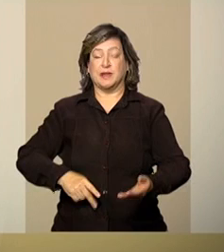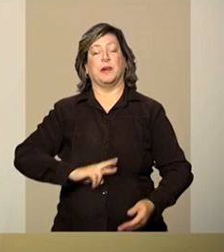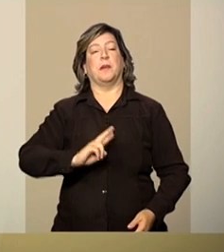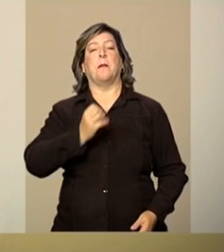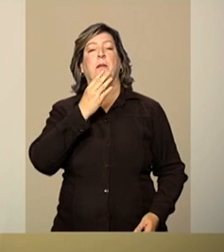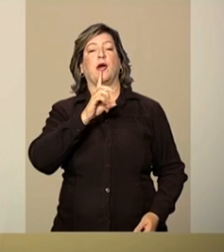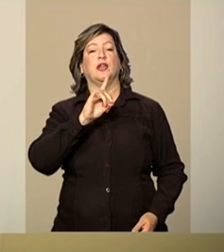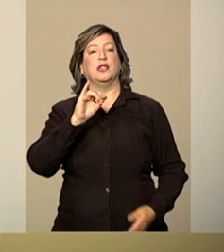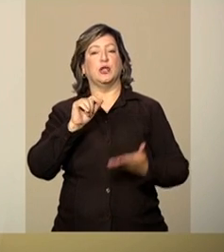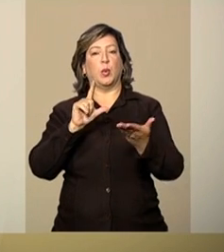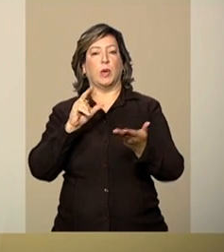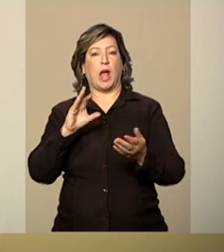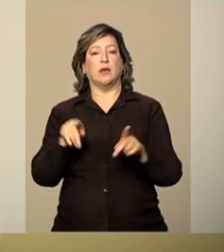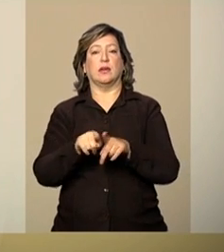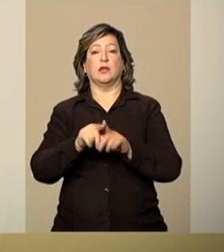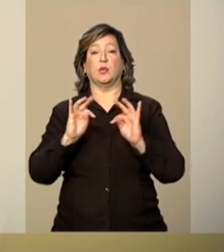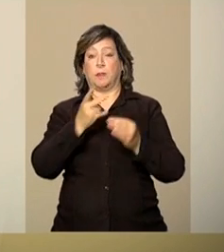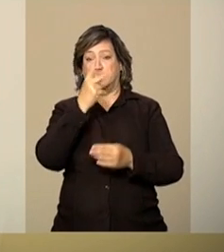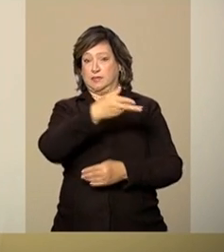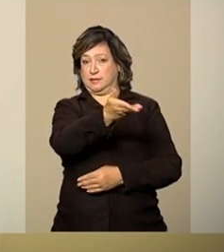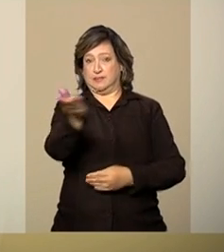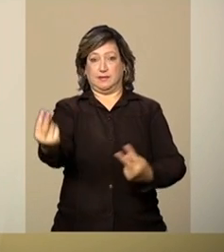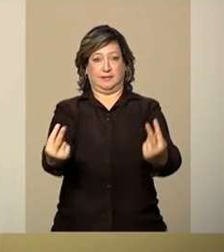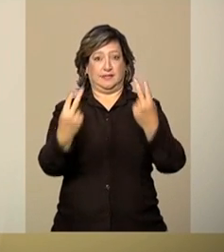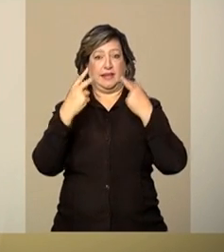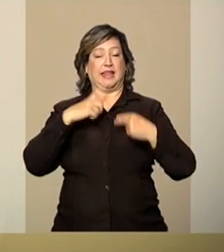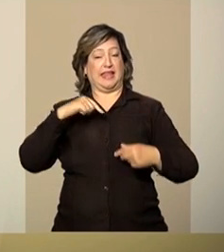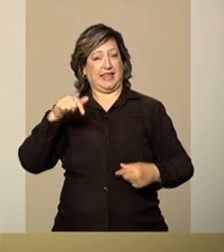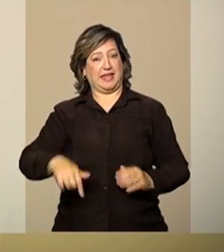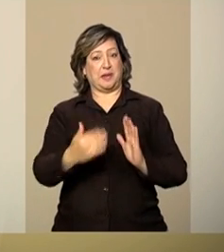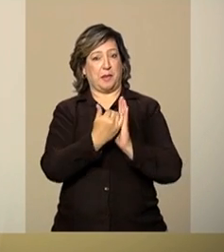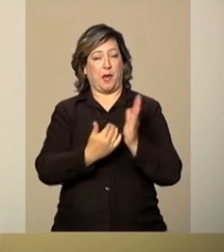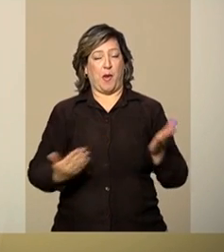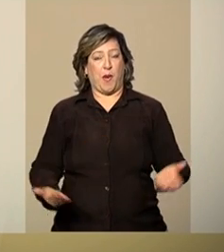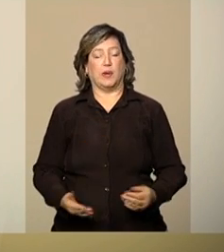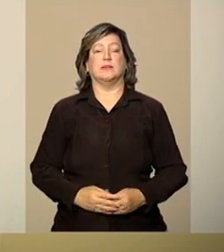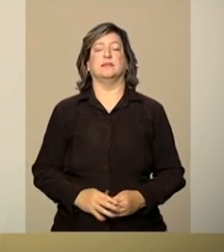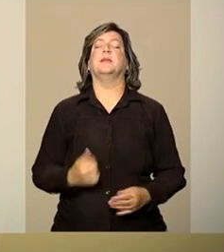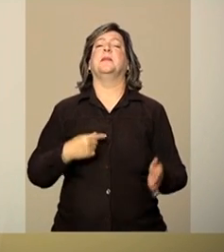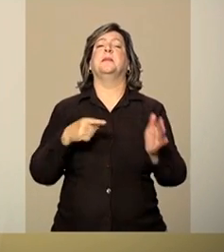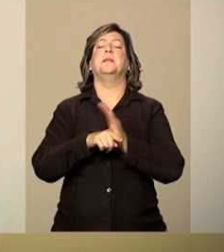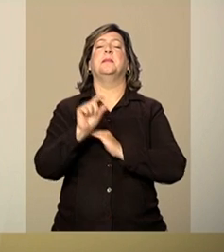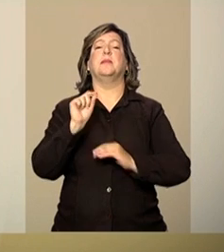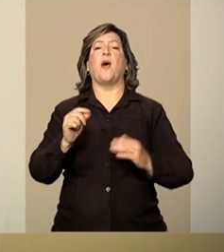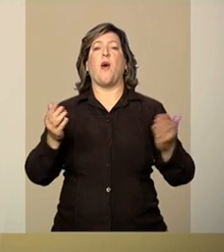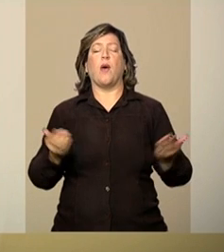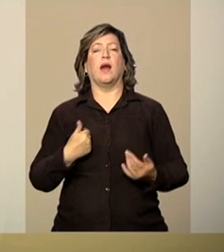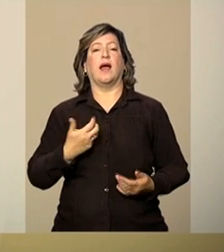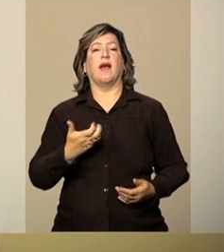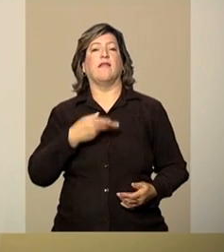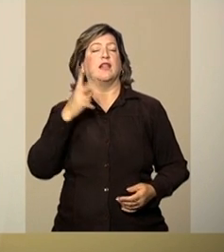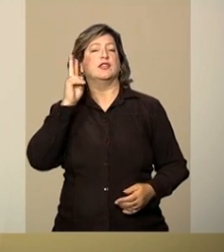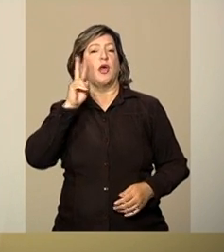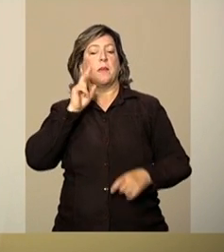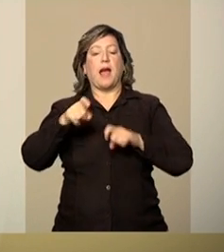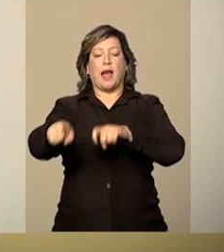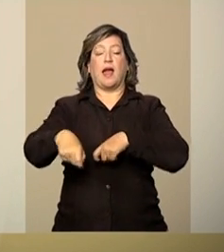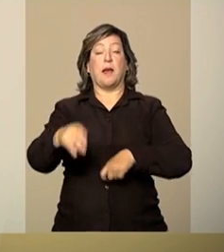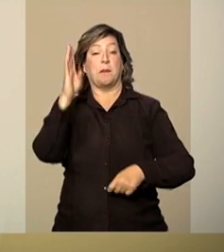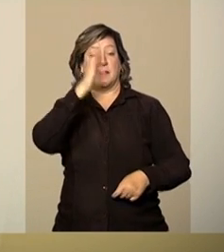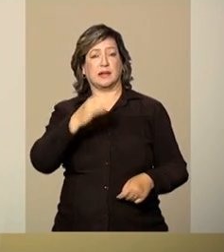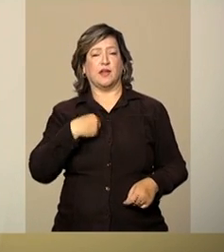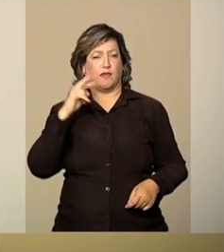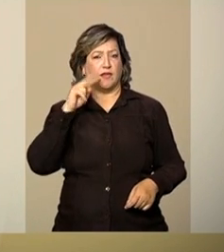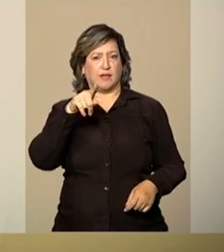dia Luciano e bom dia para você que nos acompanha aqui no café hoje presidenta Hoje eu queria falar sobre agricultura brasileira eu vi que a